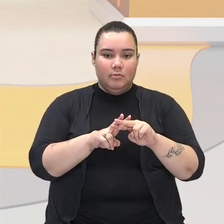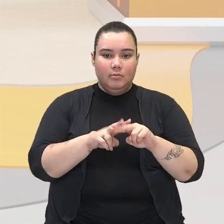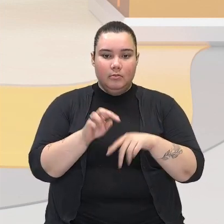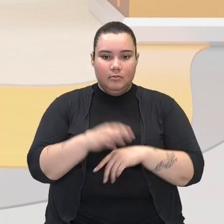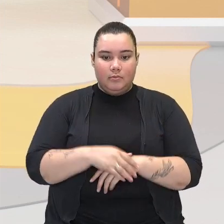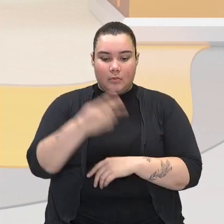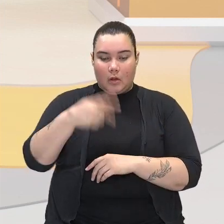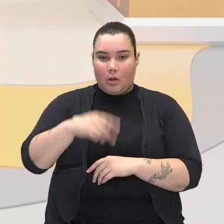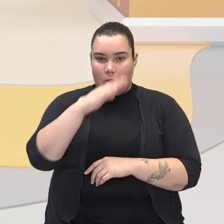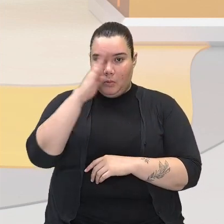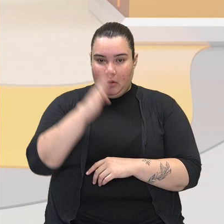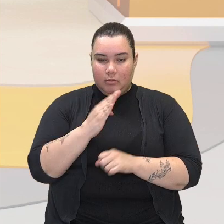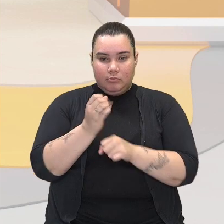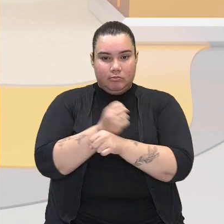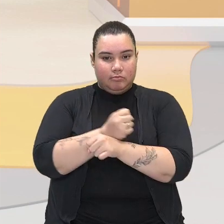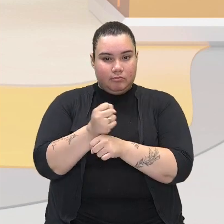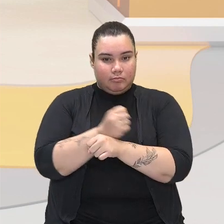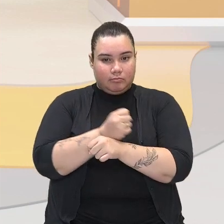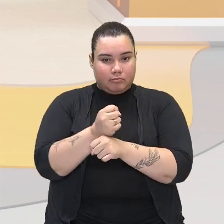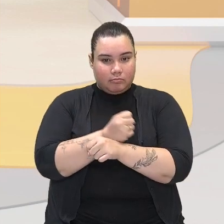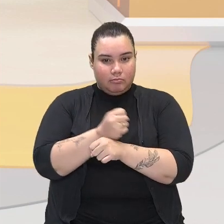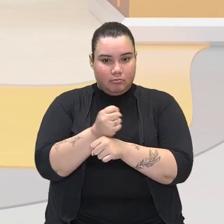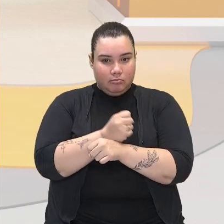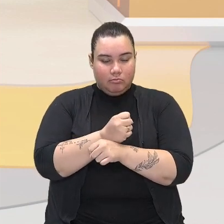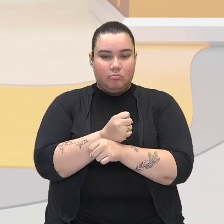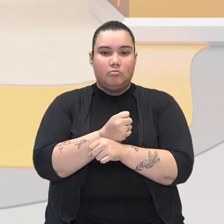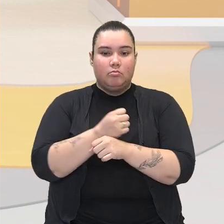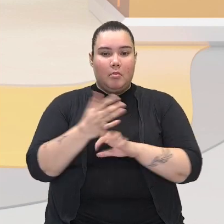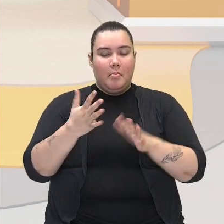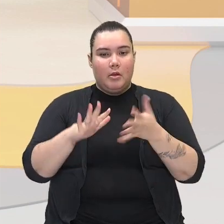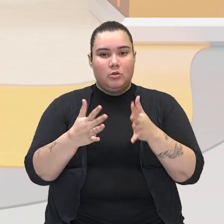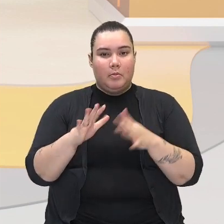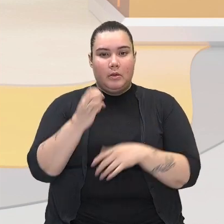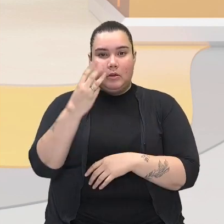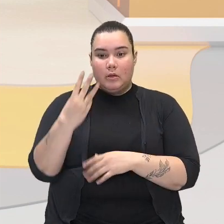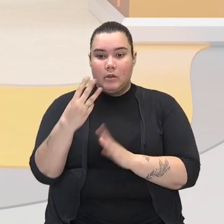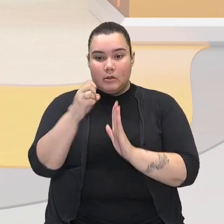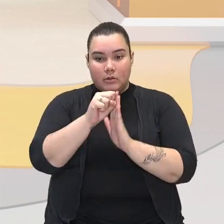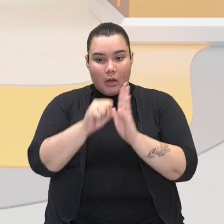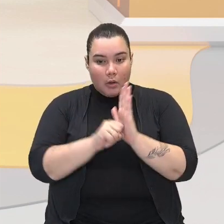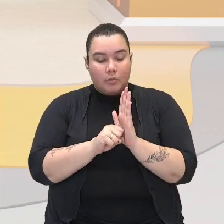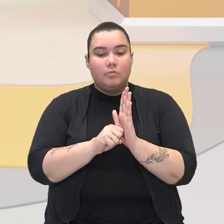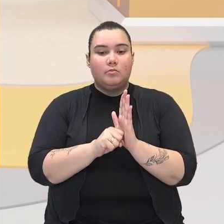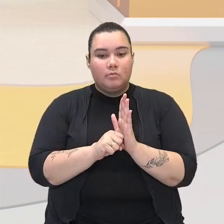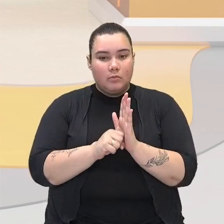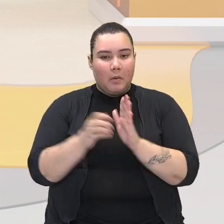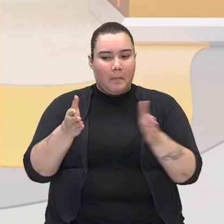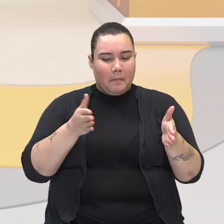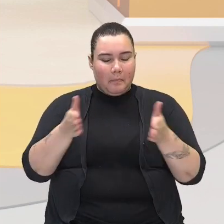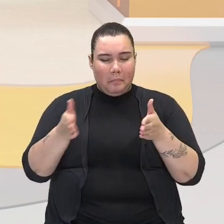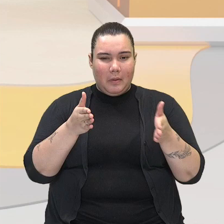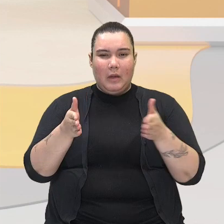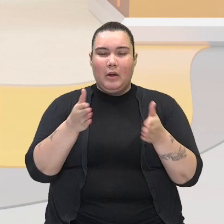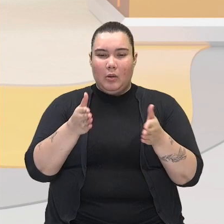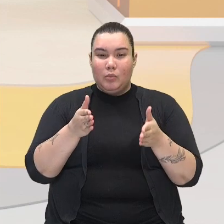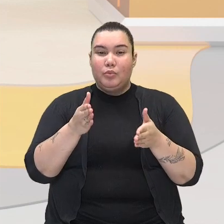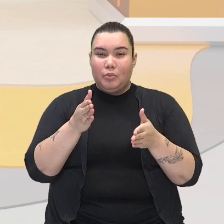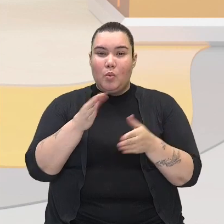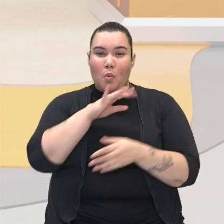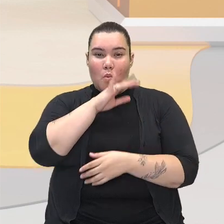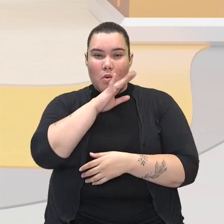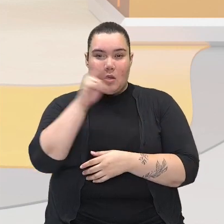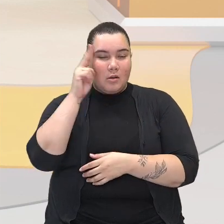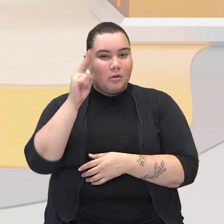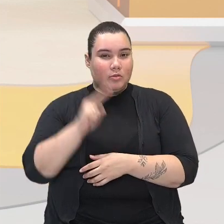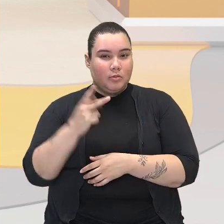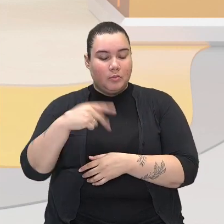ela perdurou por cerca de por 3 séculos, e foi um período muito sombrio na história brasileira.